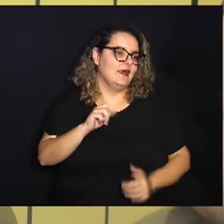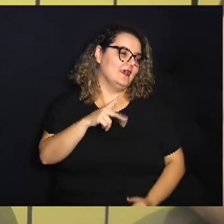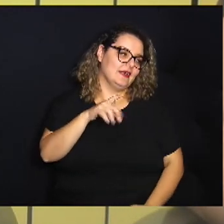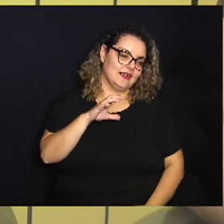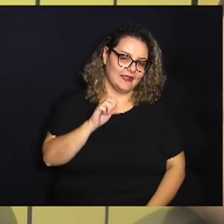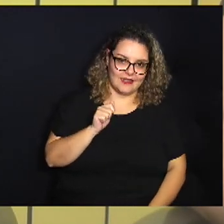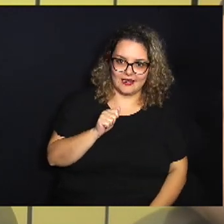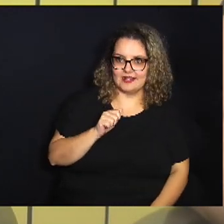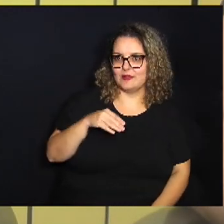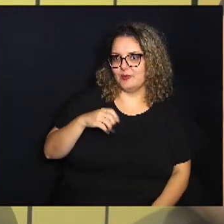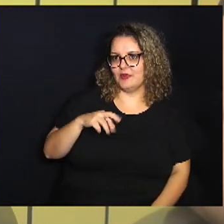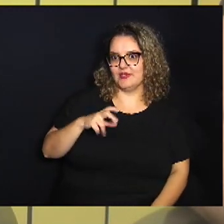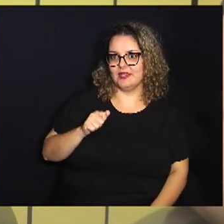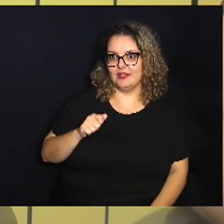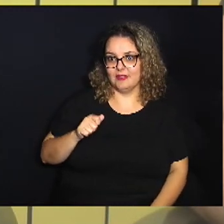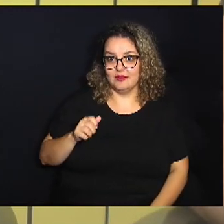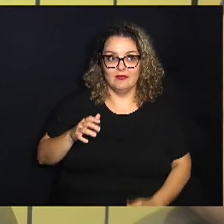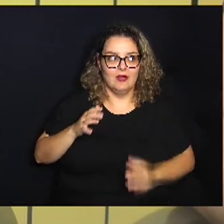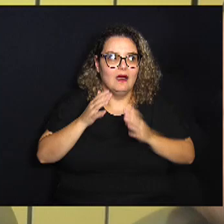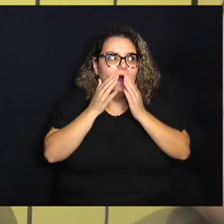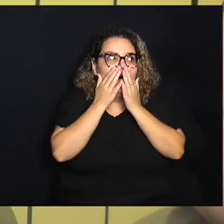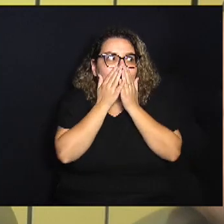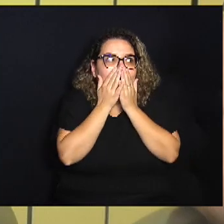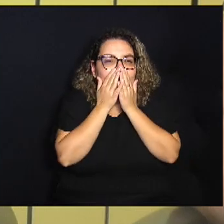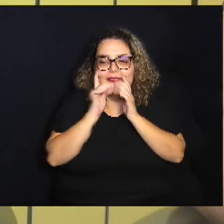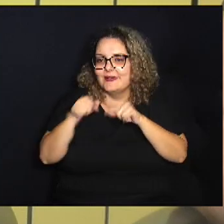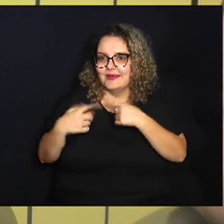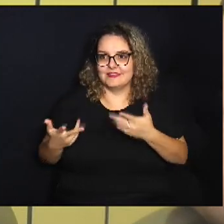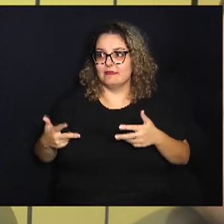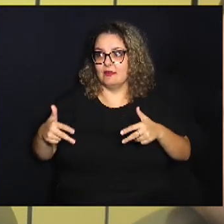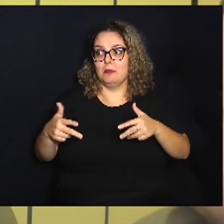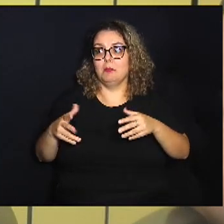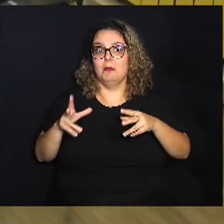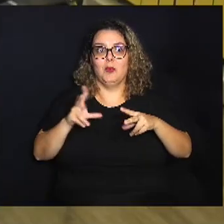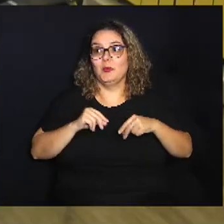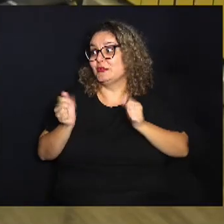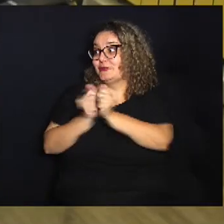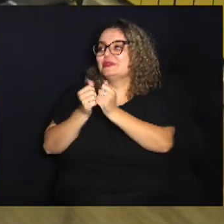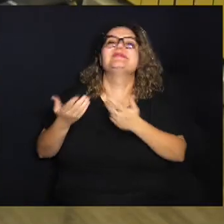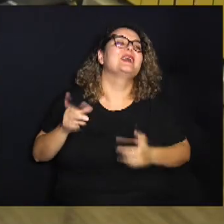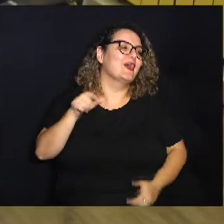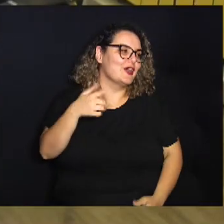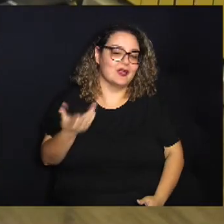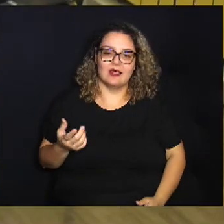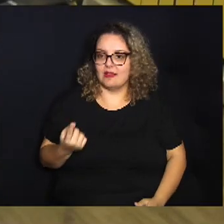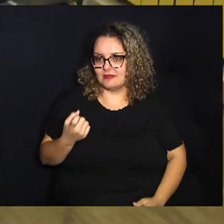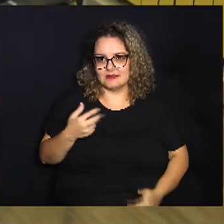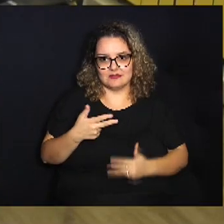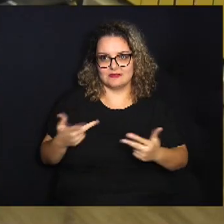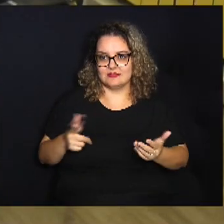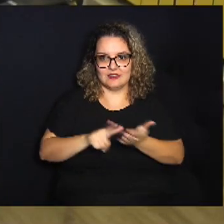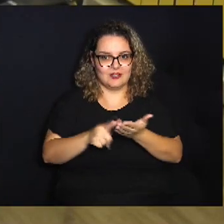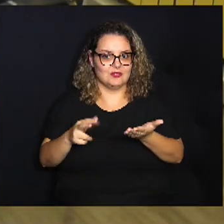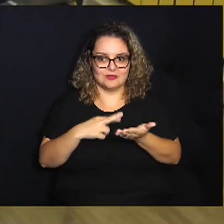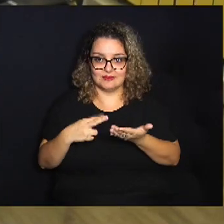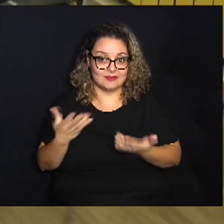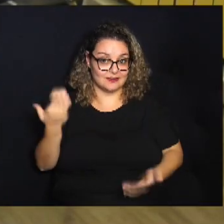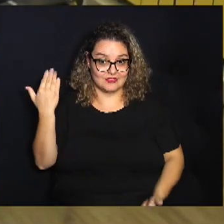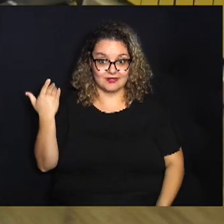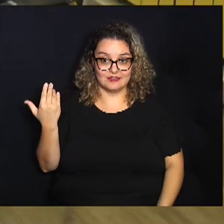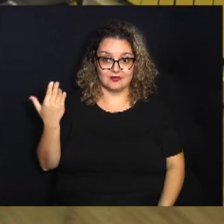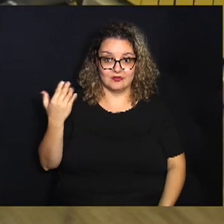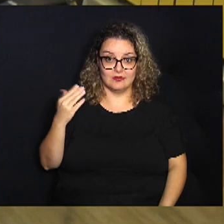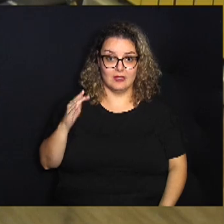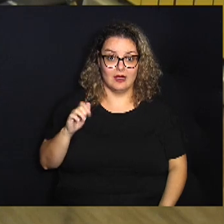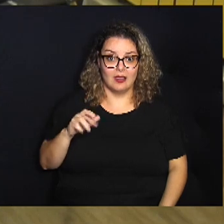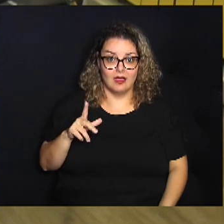Maria Norrata, eu olhei e falei, nossa, tô né? com elas, porque, né? Porque a única coisa que a gente tinha era jornal, revista, né? E até eu vi a Carla Moreno